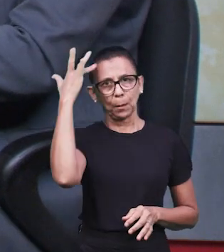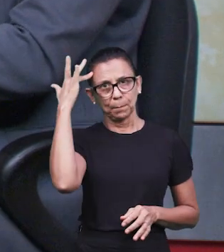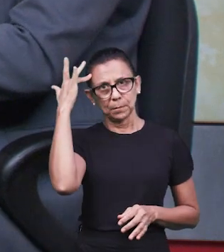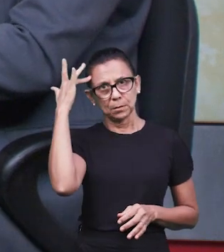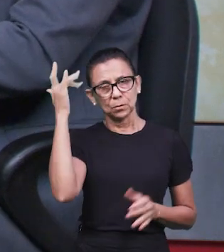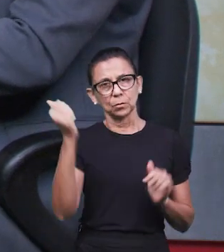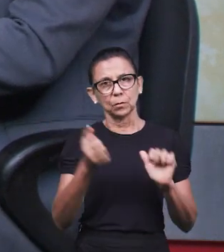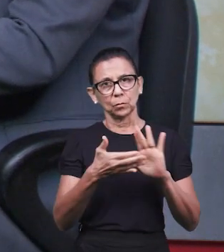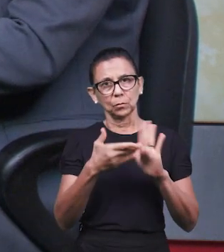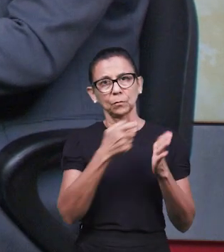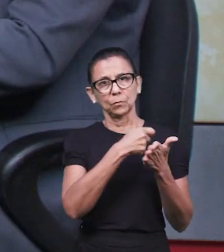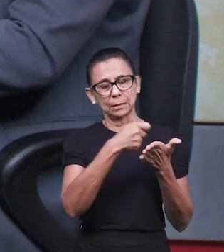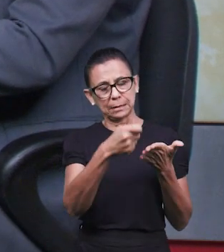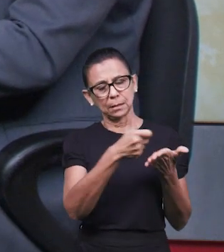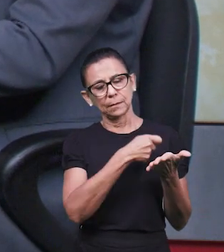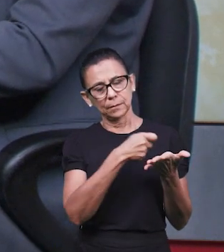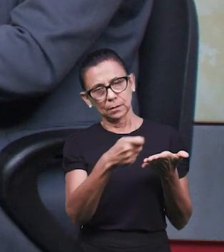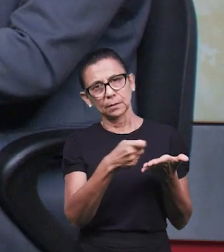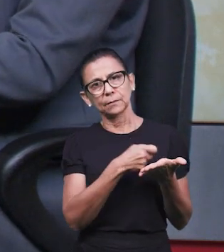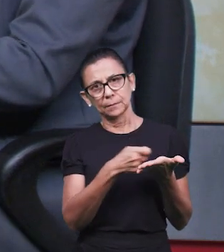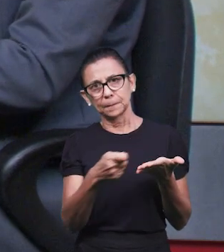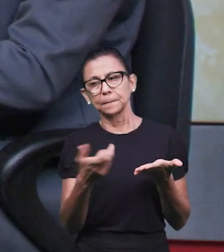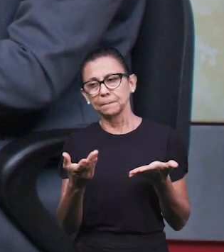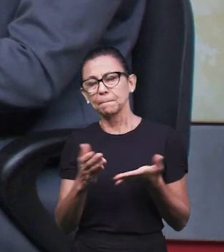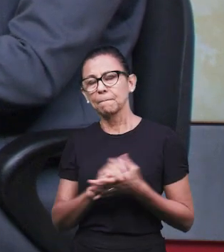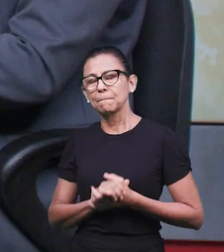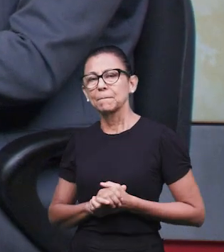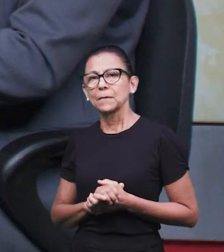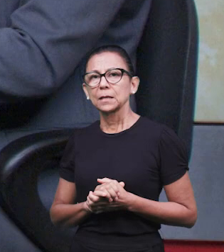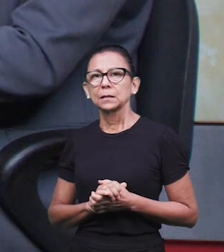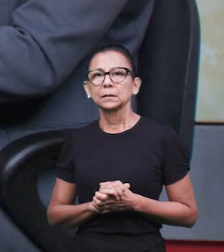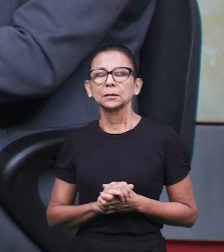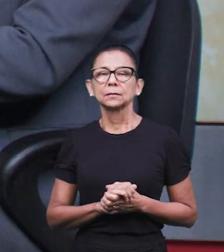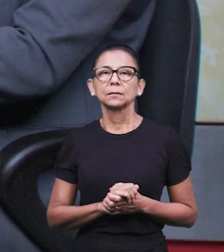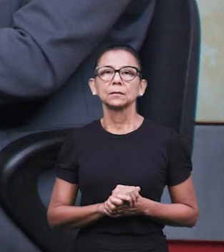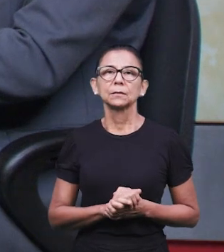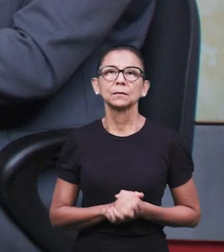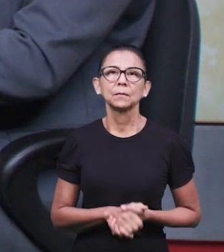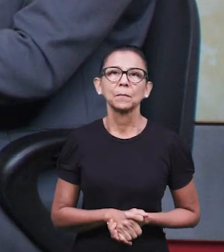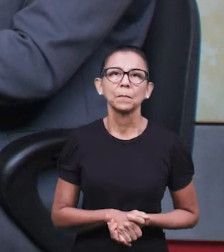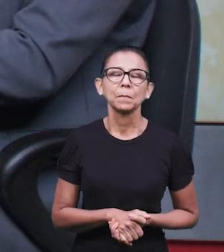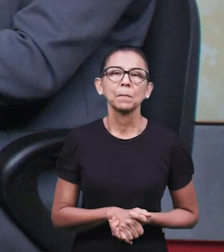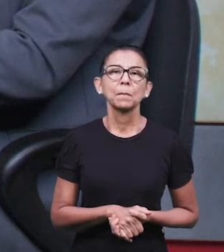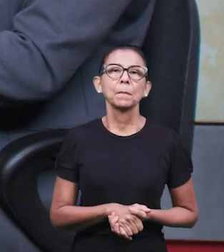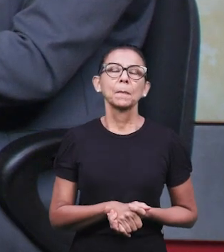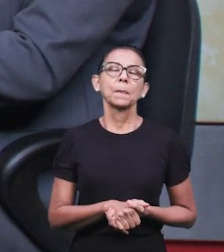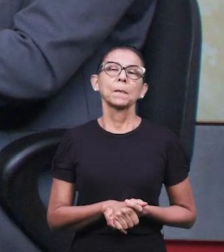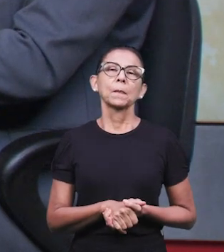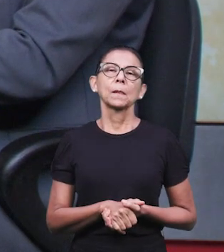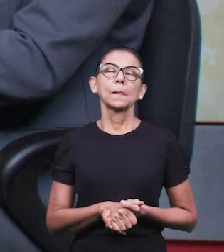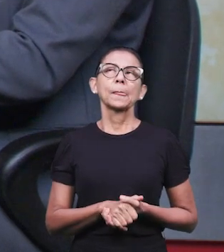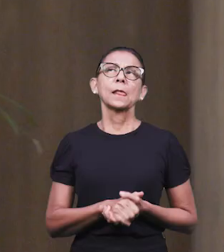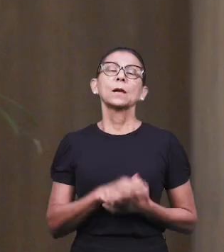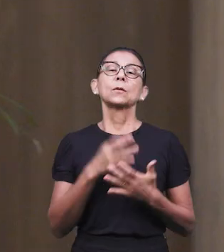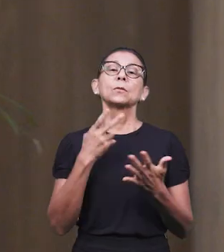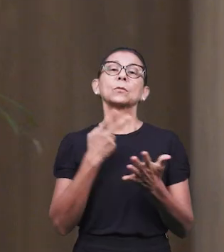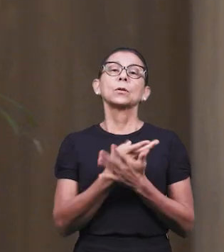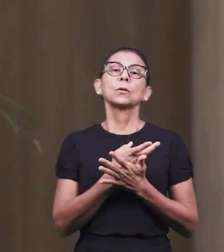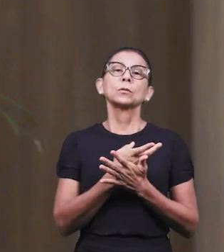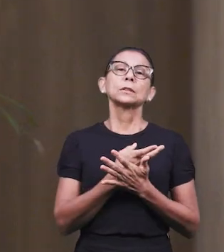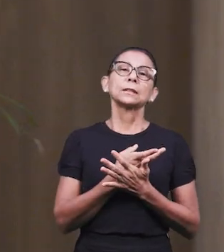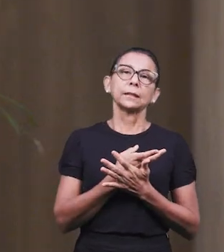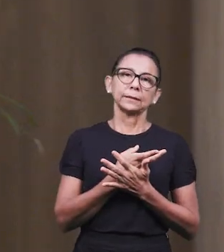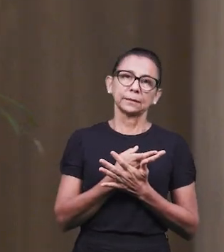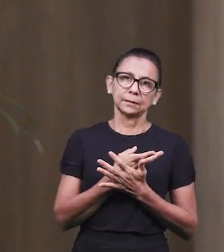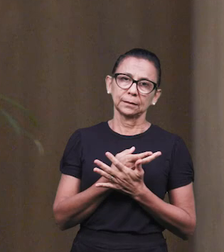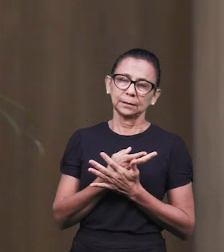que escreve o louvor... É lógico que há pastores que escrevem louvores. Uhum. Mas muitas ovelhas e servos, quando compõem, ele vai por ali